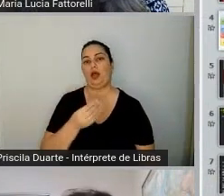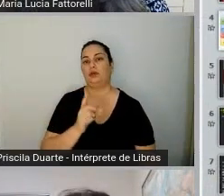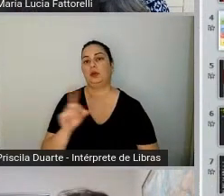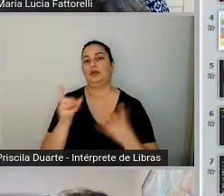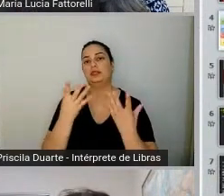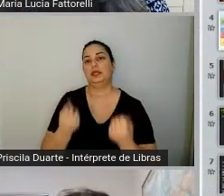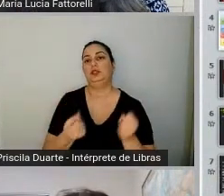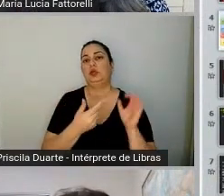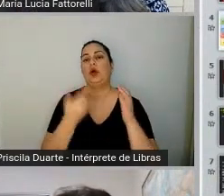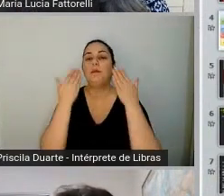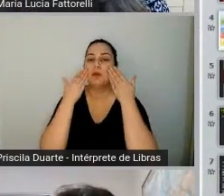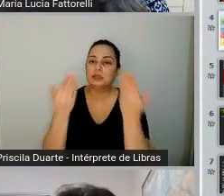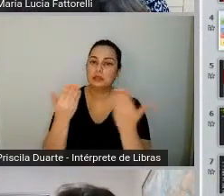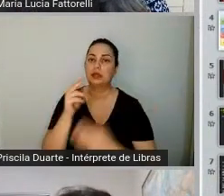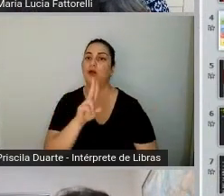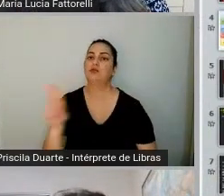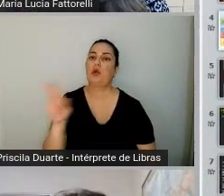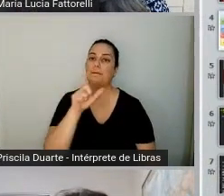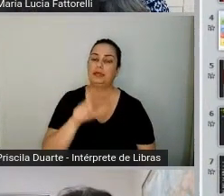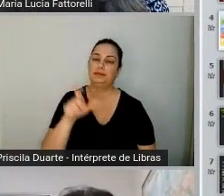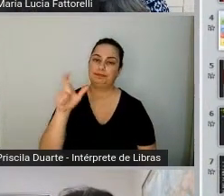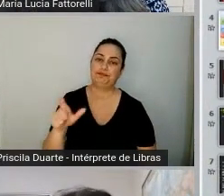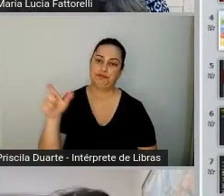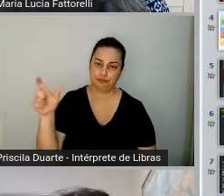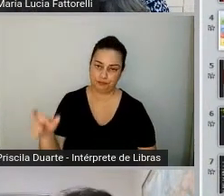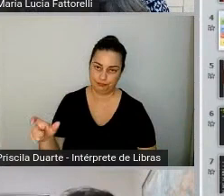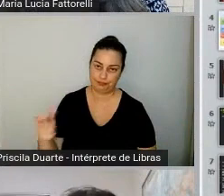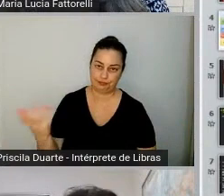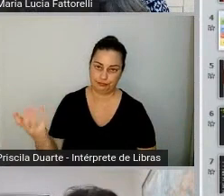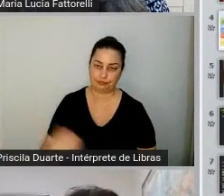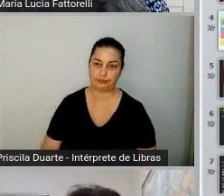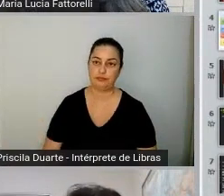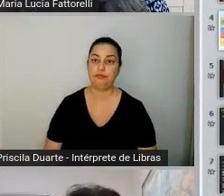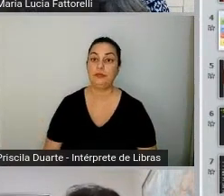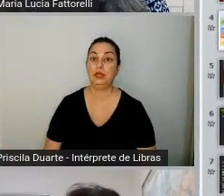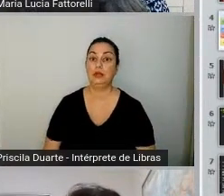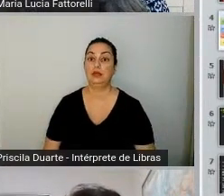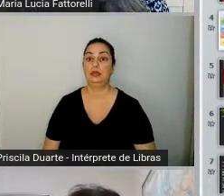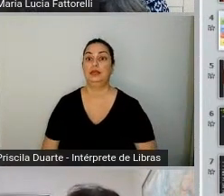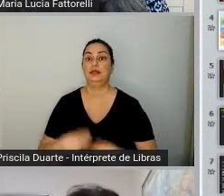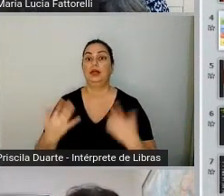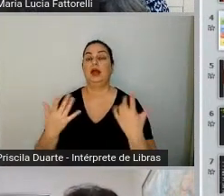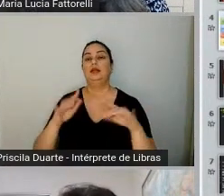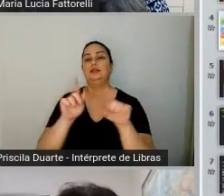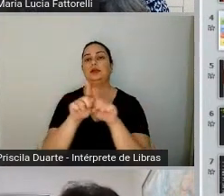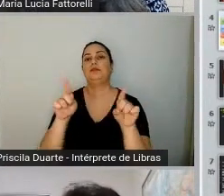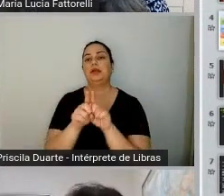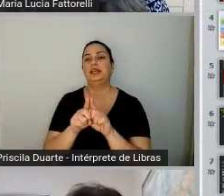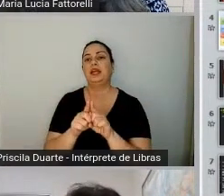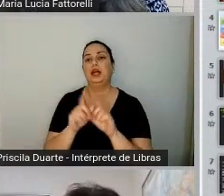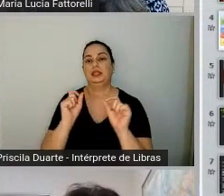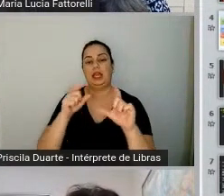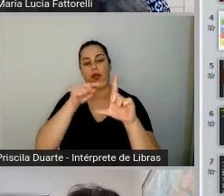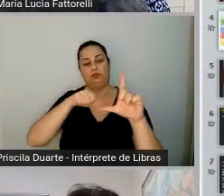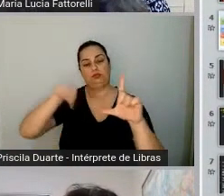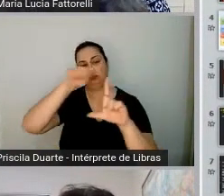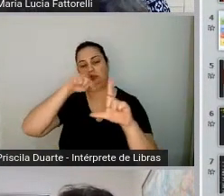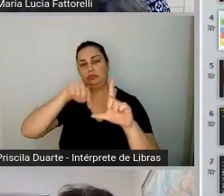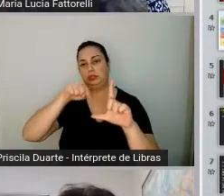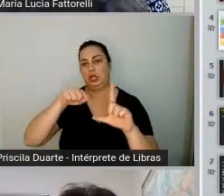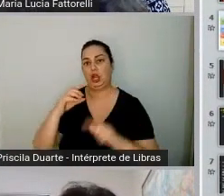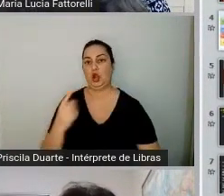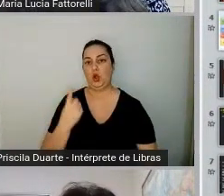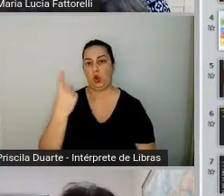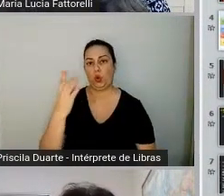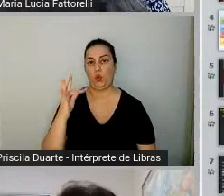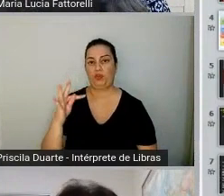do Tesouro, já vem uma pegadinha, que eles não consideram as operações compromissadas, né? Mais de 1 trilhão da dívida que está principalmente